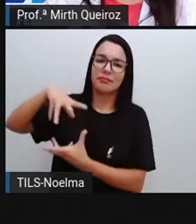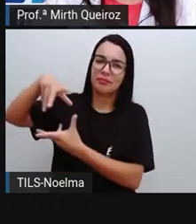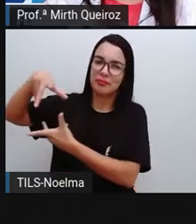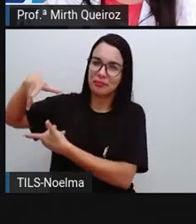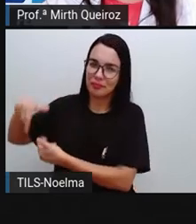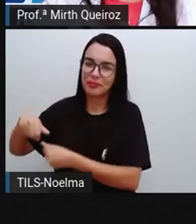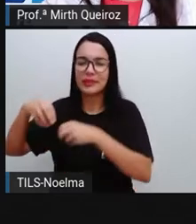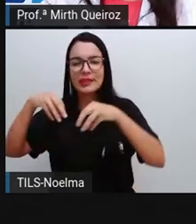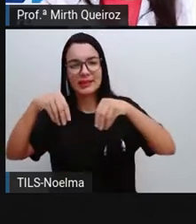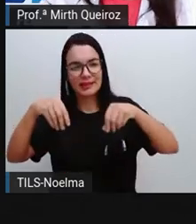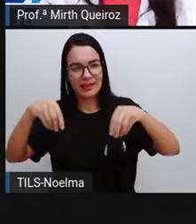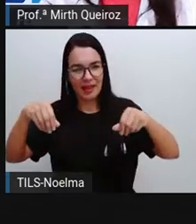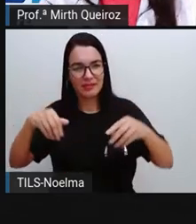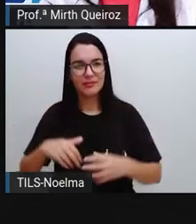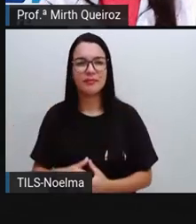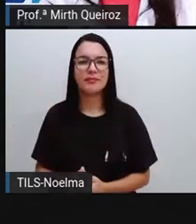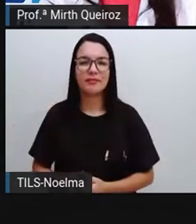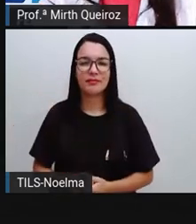Terra, né?